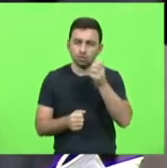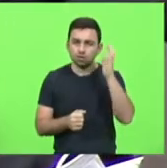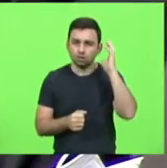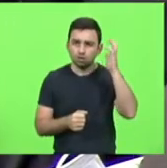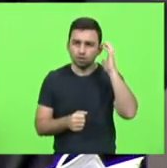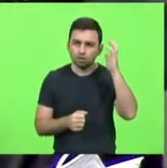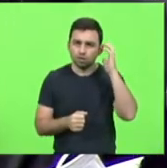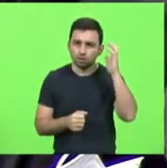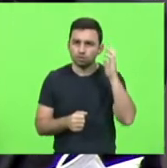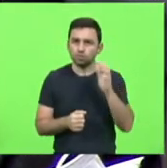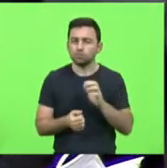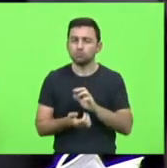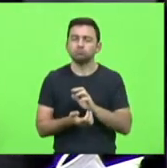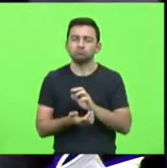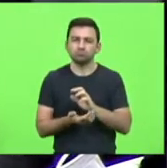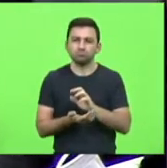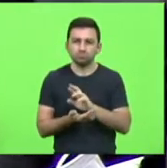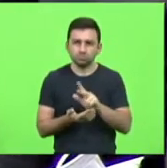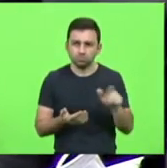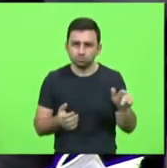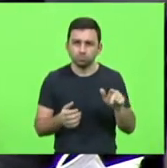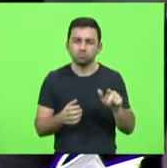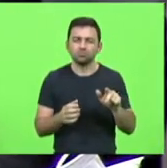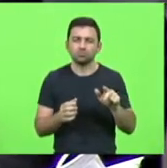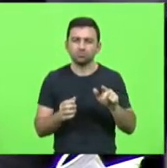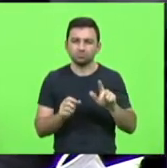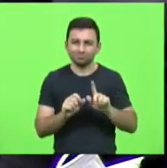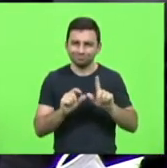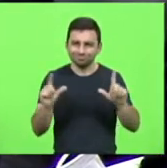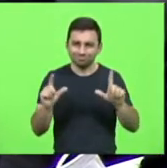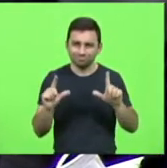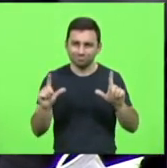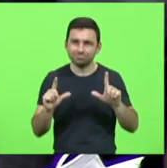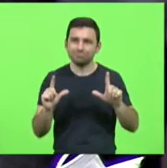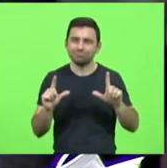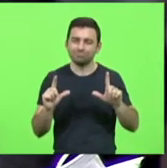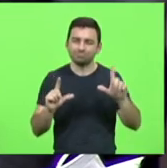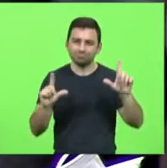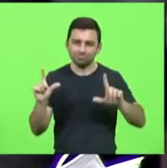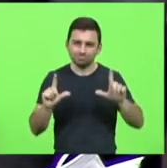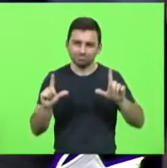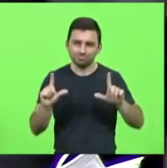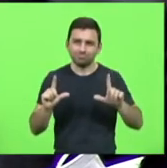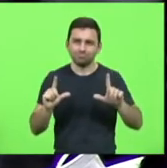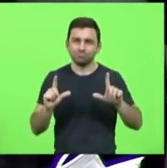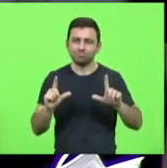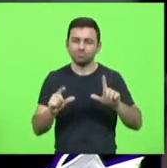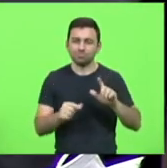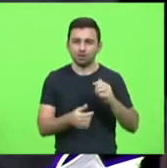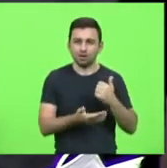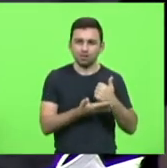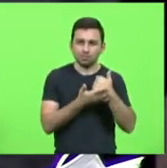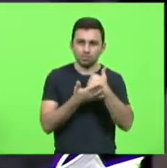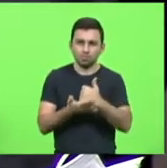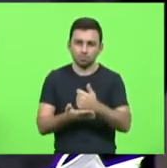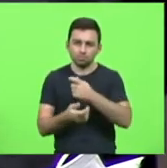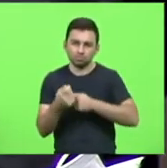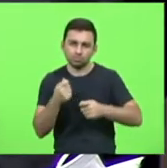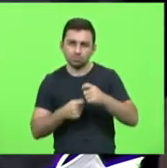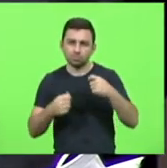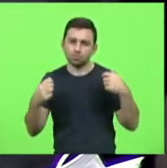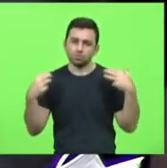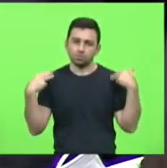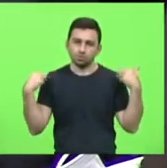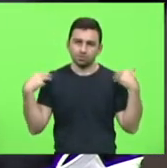jornais, portais jornalísticos e emissoras de televisão, incluindo auxiliares administrativos, motoristas e